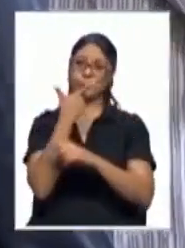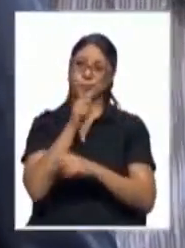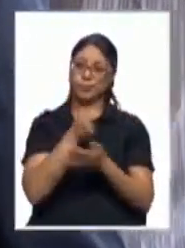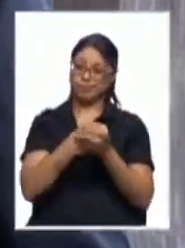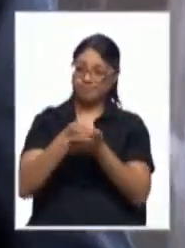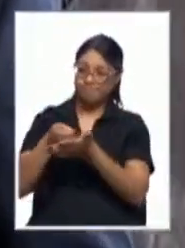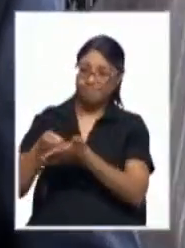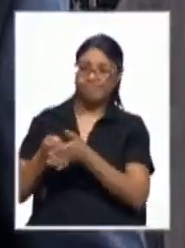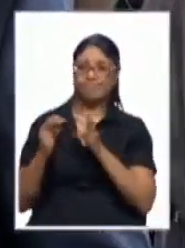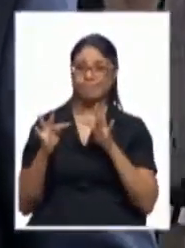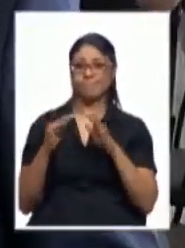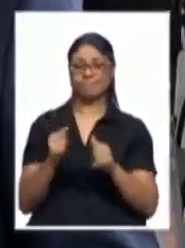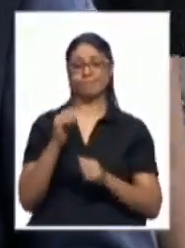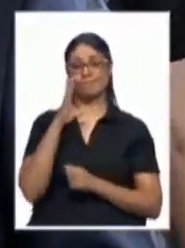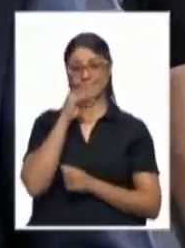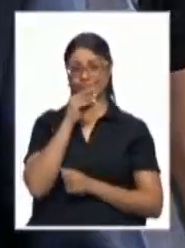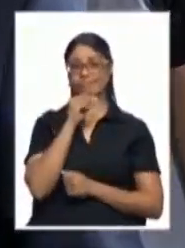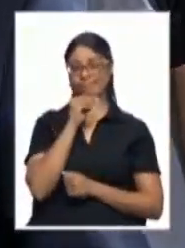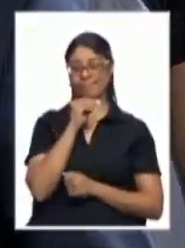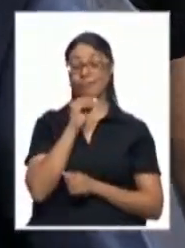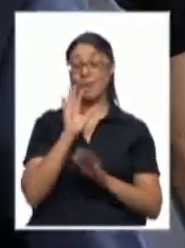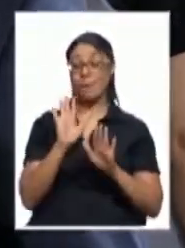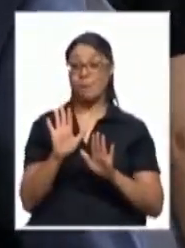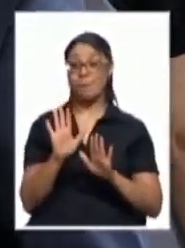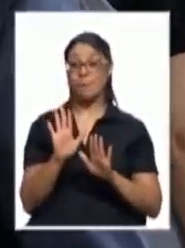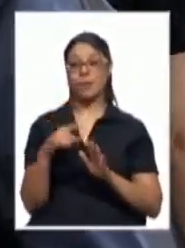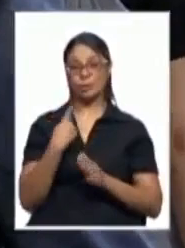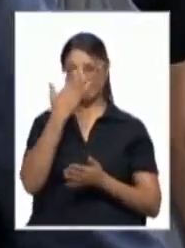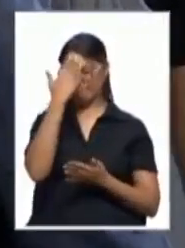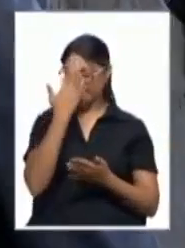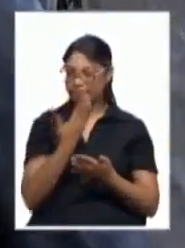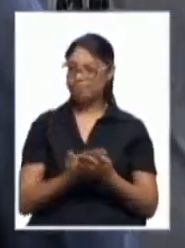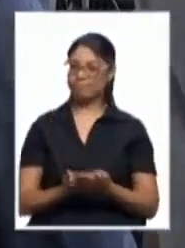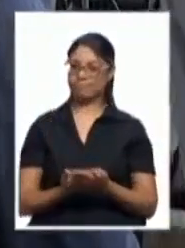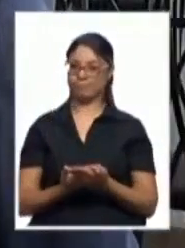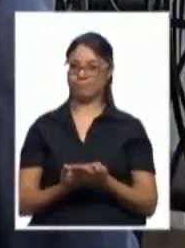pagamento do funcionalismo público. Mas a gente crê que